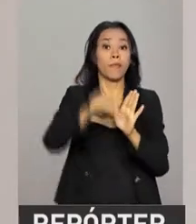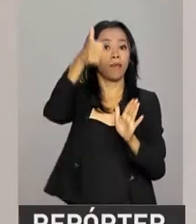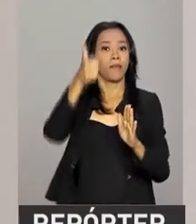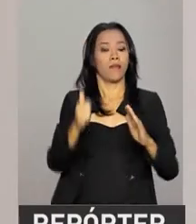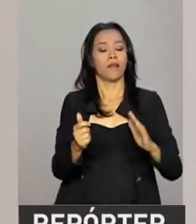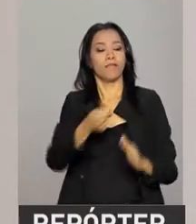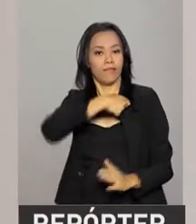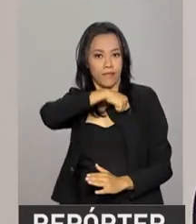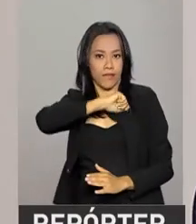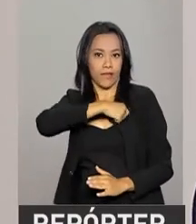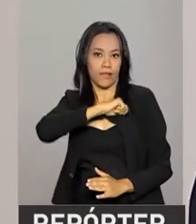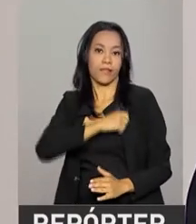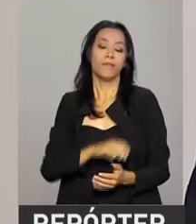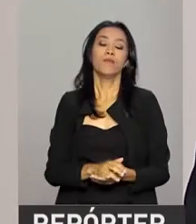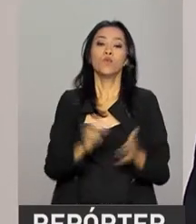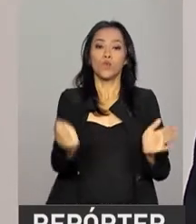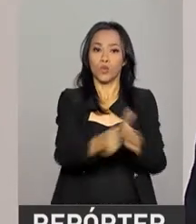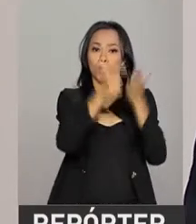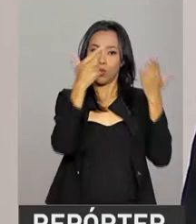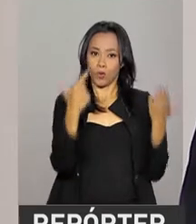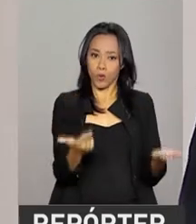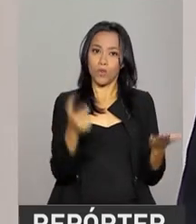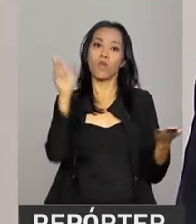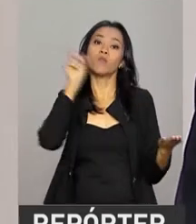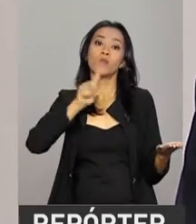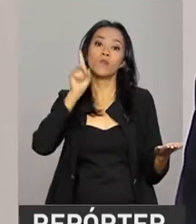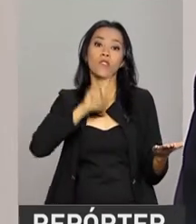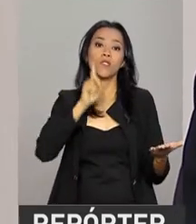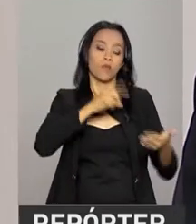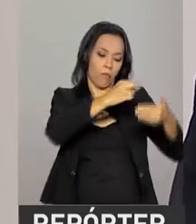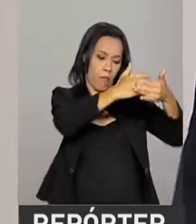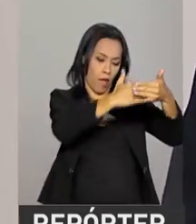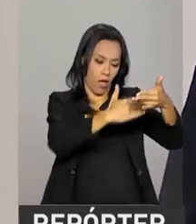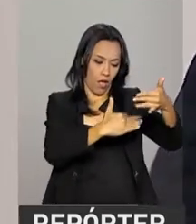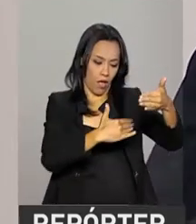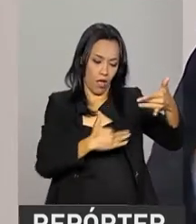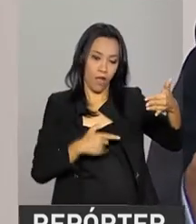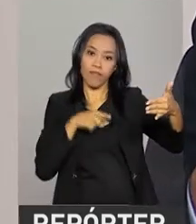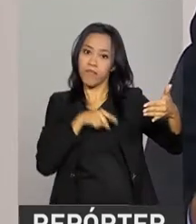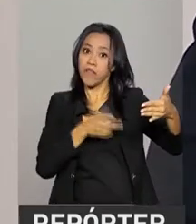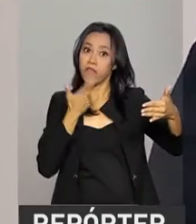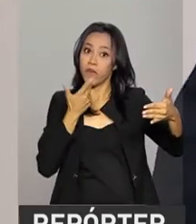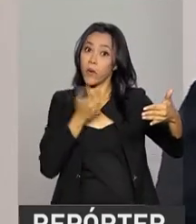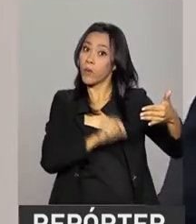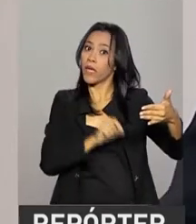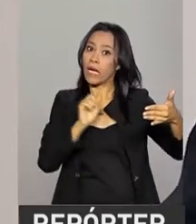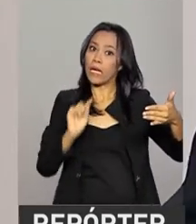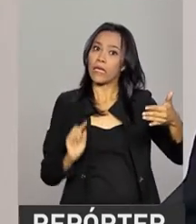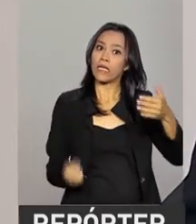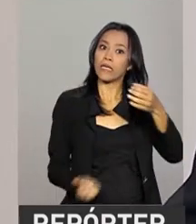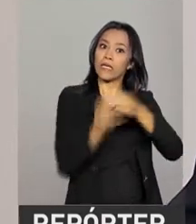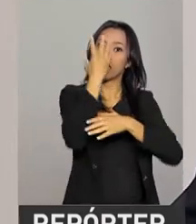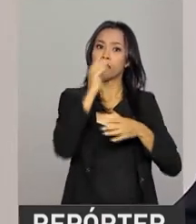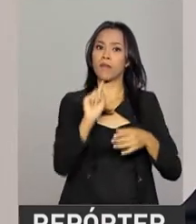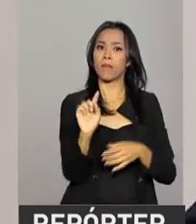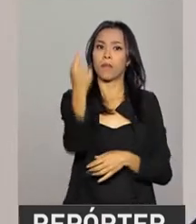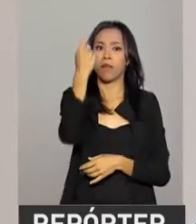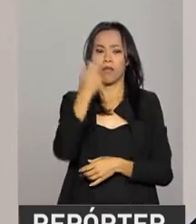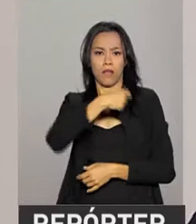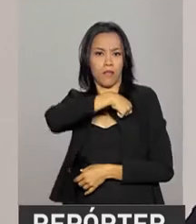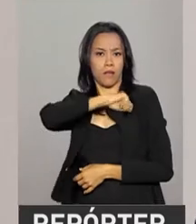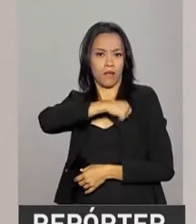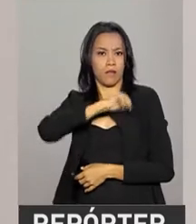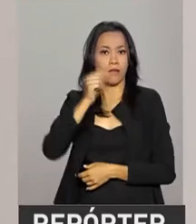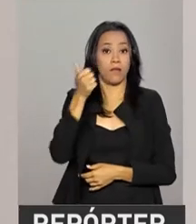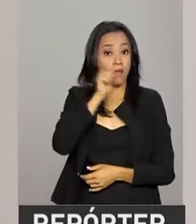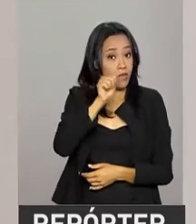gesto o new york times a esposa uma página inteira a criação da 1ª delegacia da mulher e